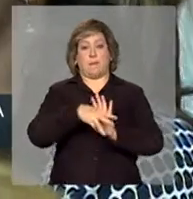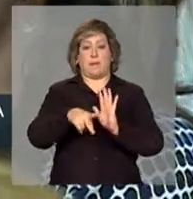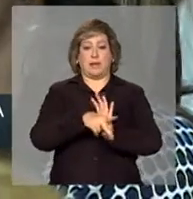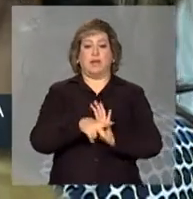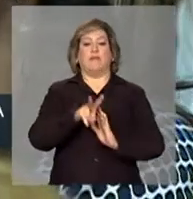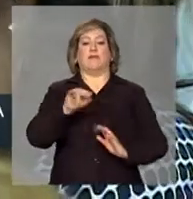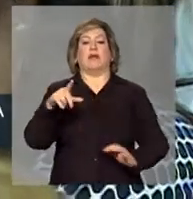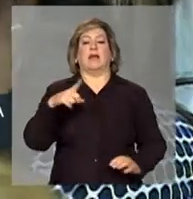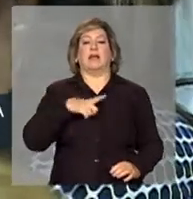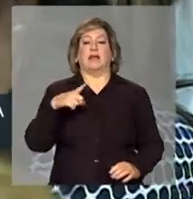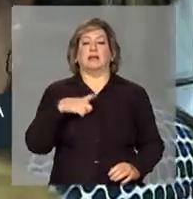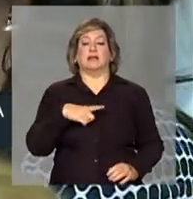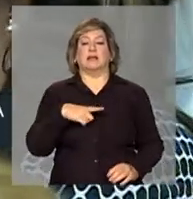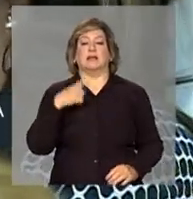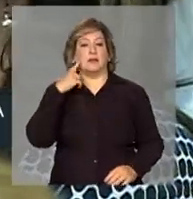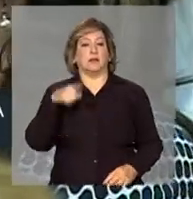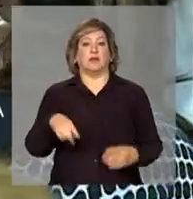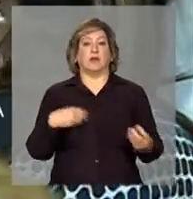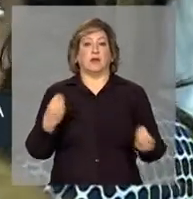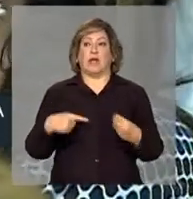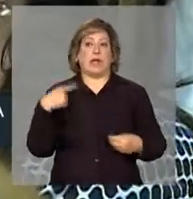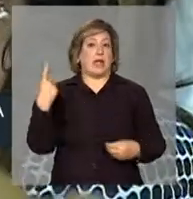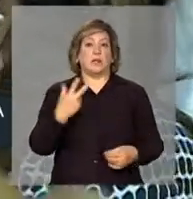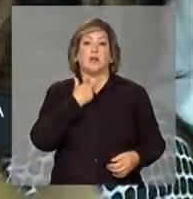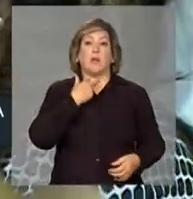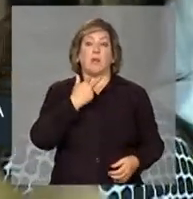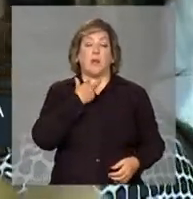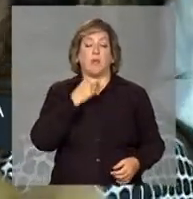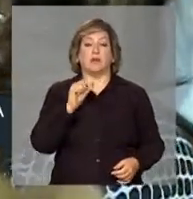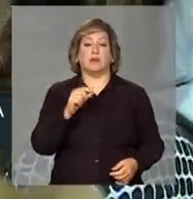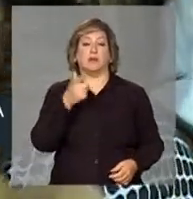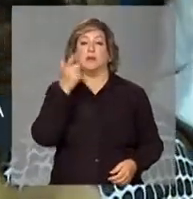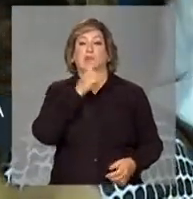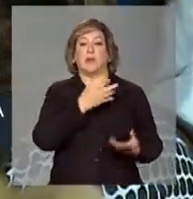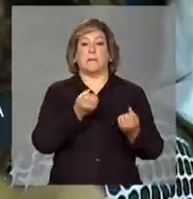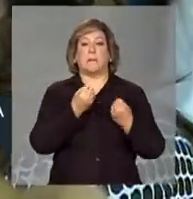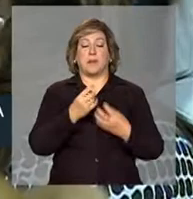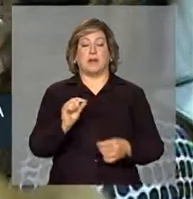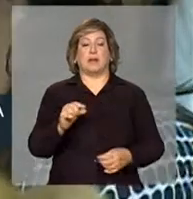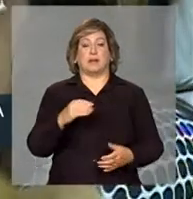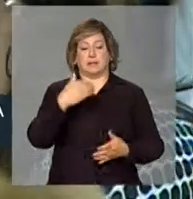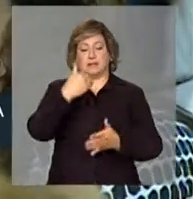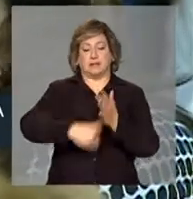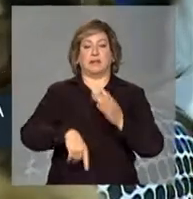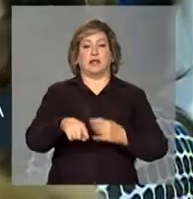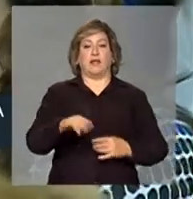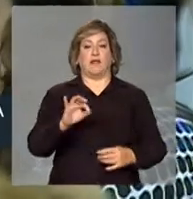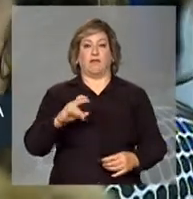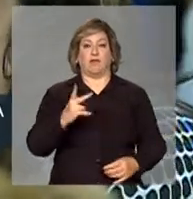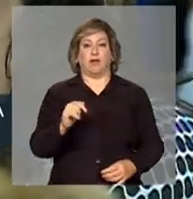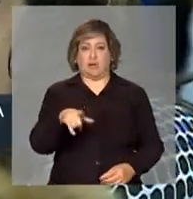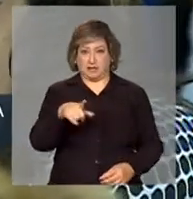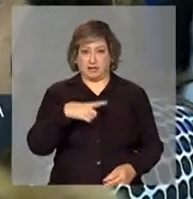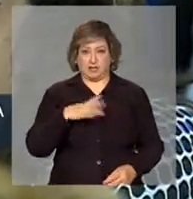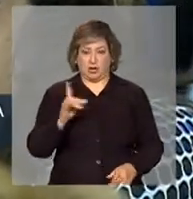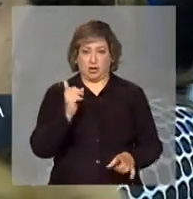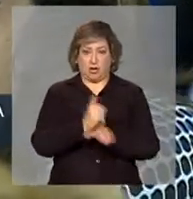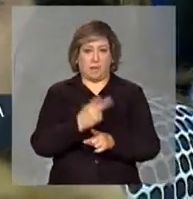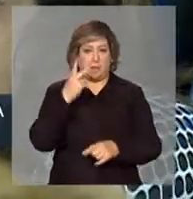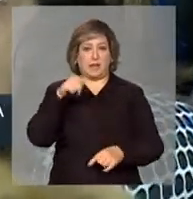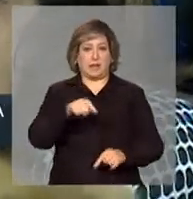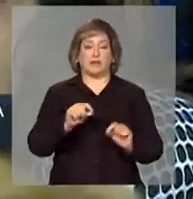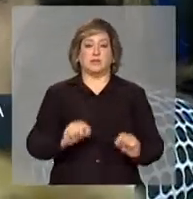uma uma noventena e que eles não vão poder se beneficiar da desoneração da folha se tem uma solução que você já encontraram para